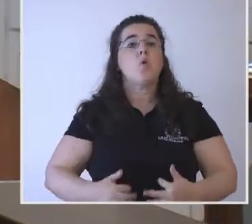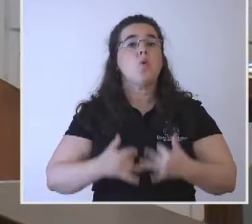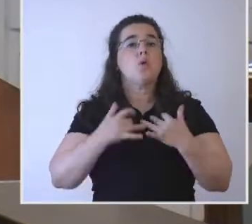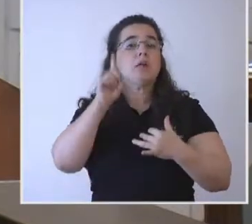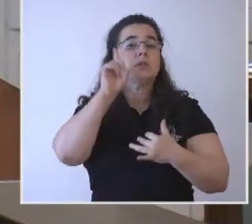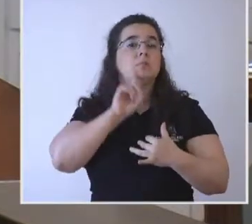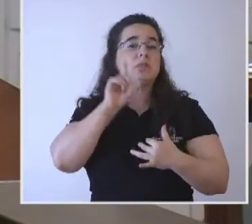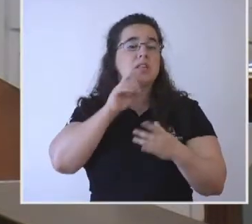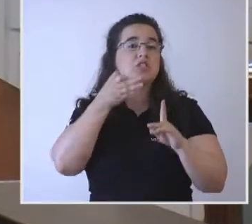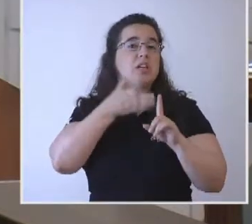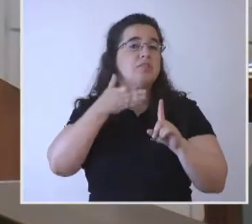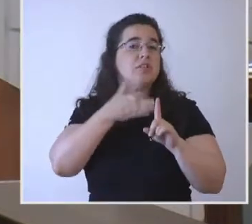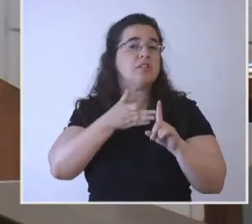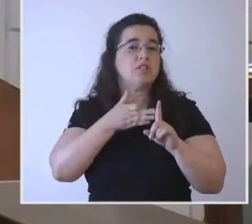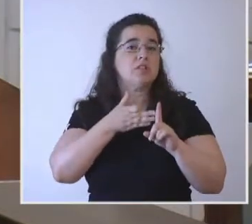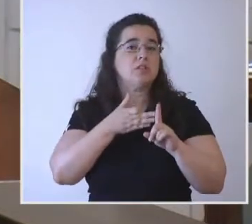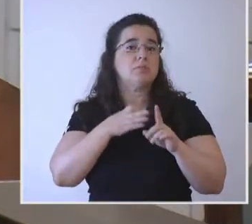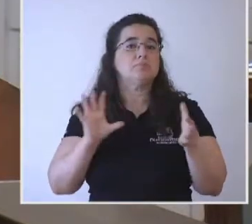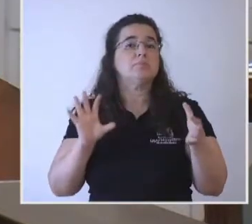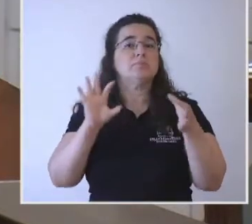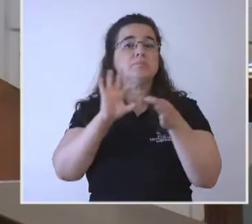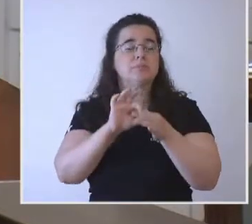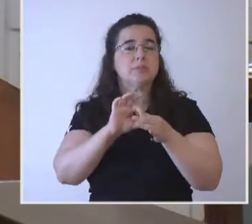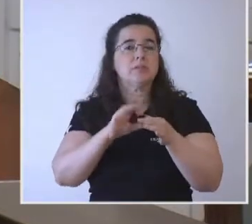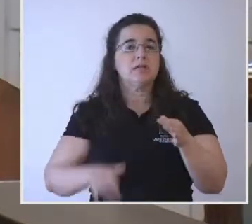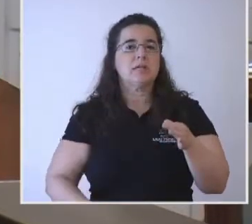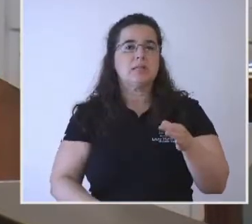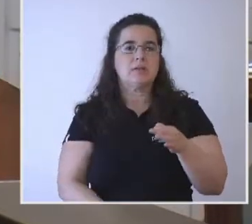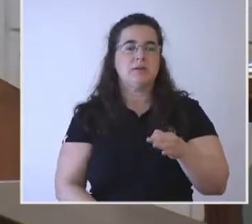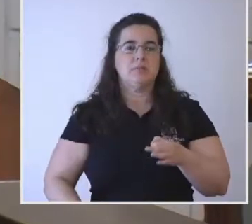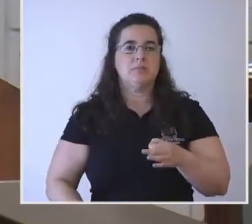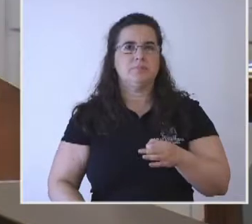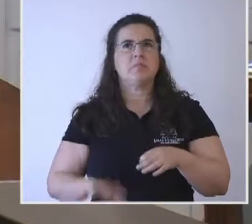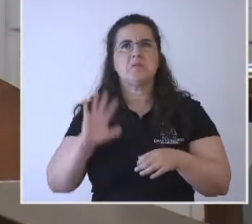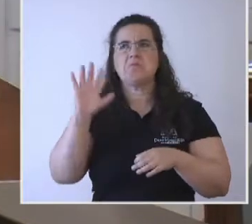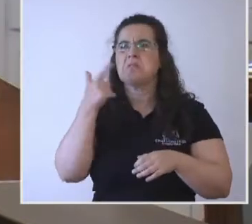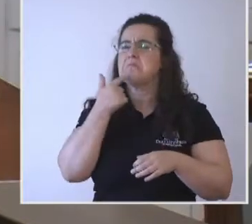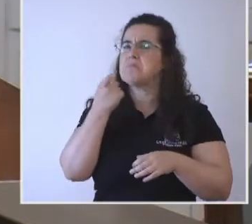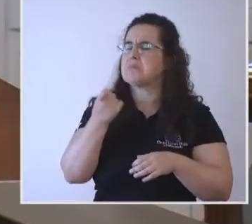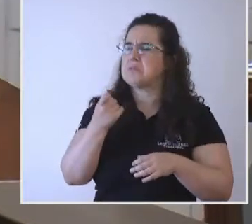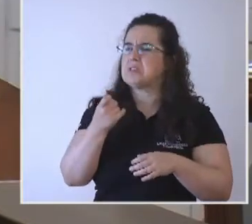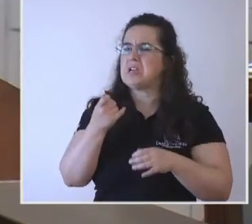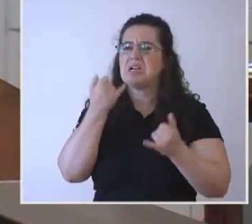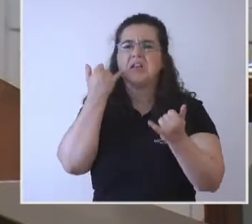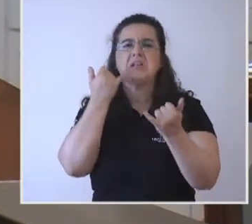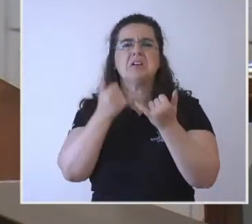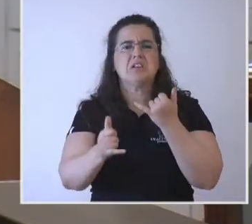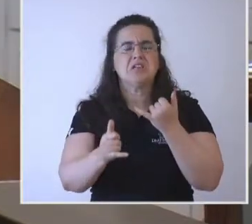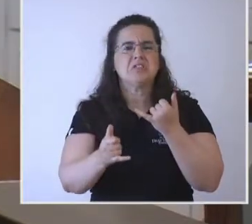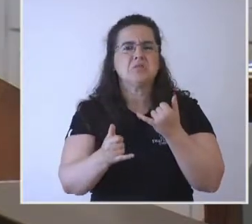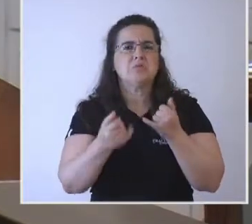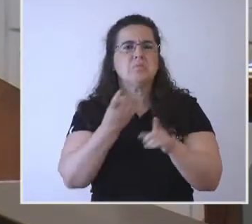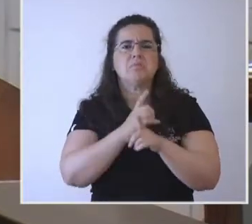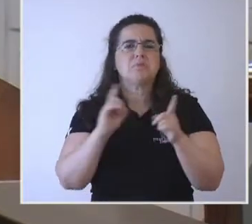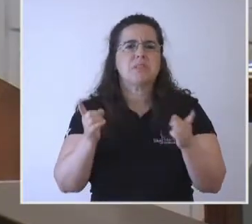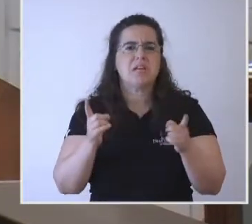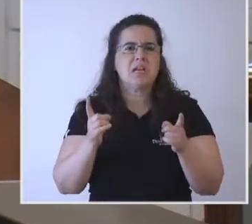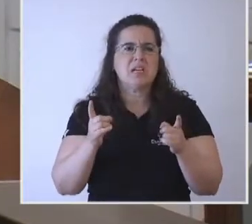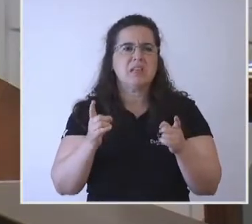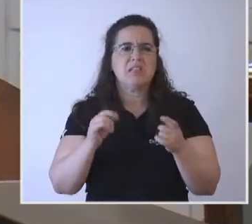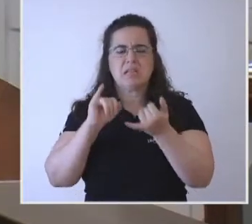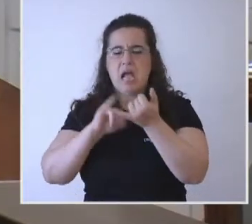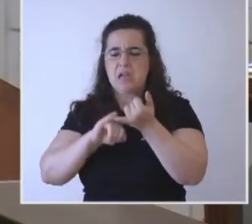mulheres adventistas tem a ver com o aparelho genital. Quando se perguntava assim a relação de risco ajustada e multivariada entre a